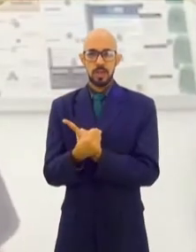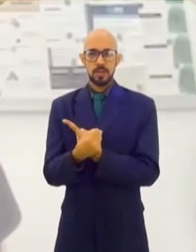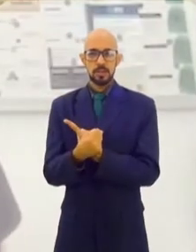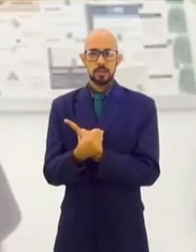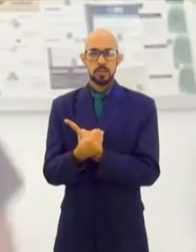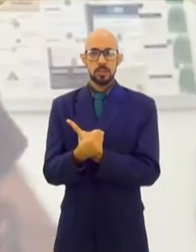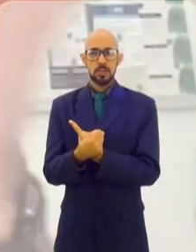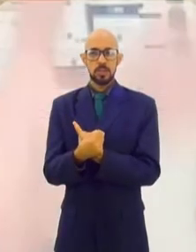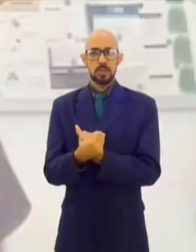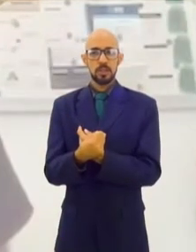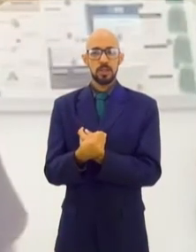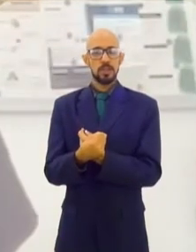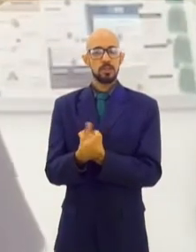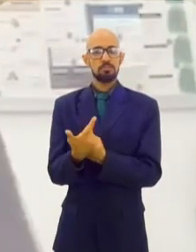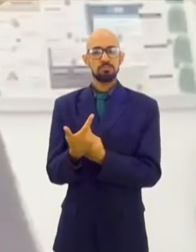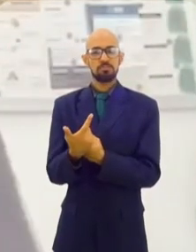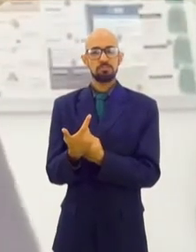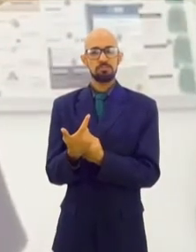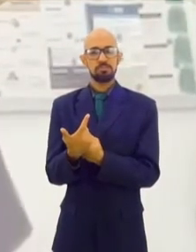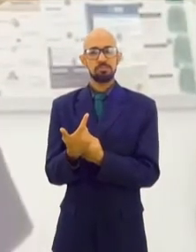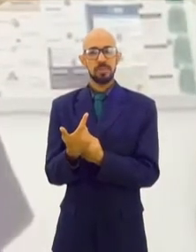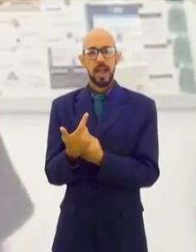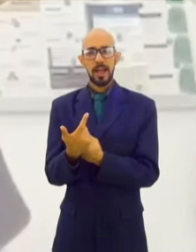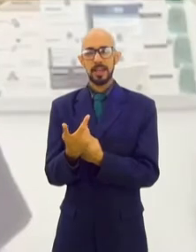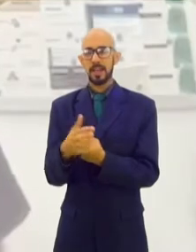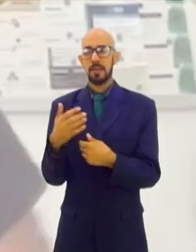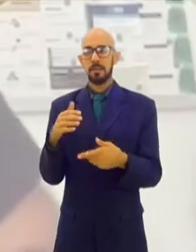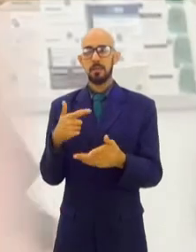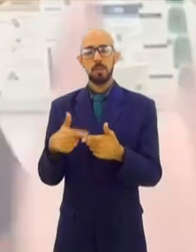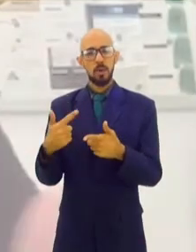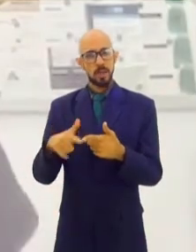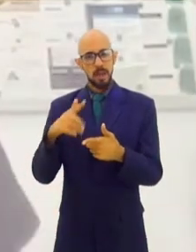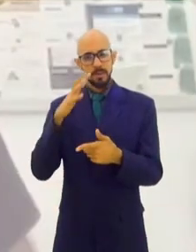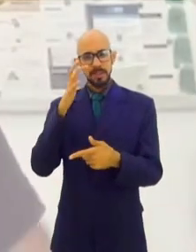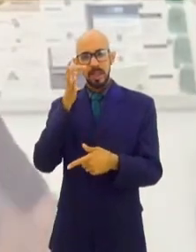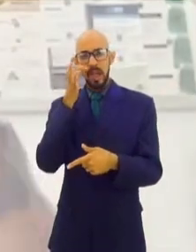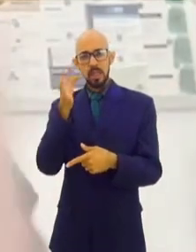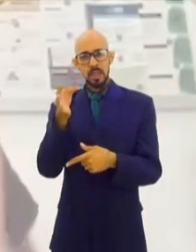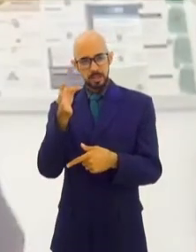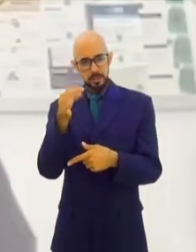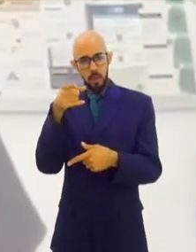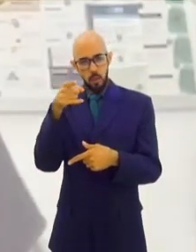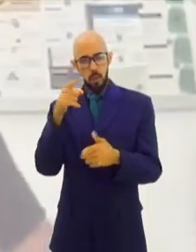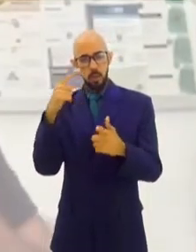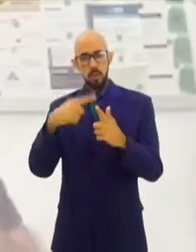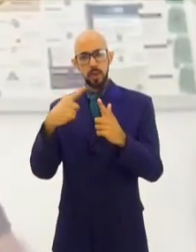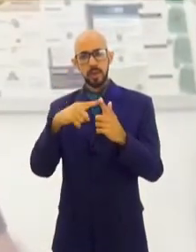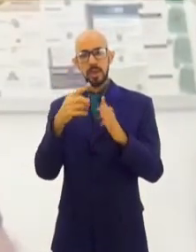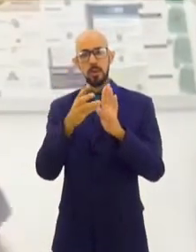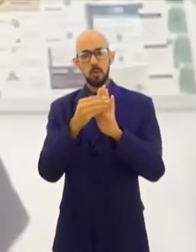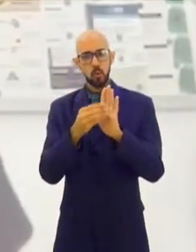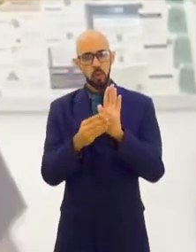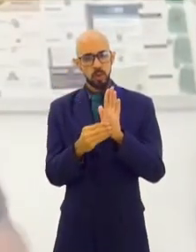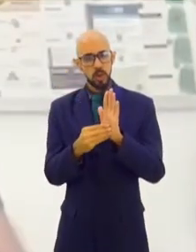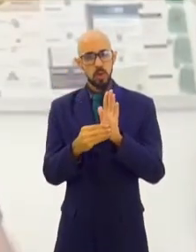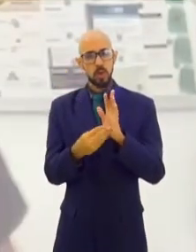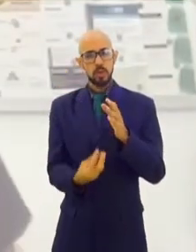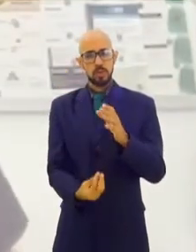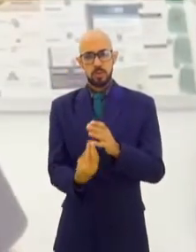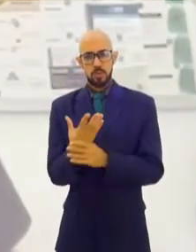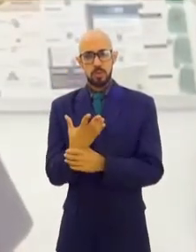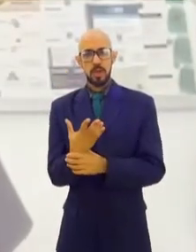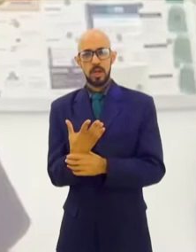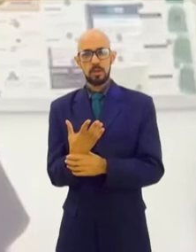tá com uma sociedade que tem uma um défice de atenção muito grande né porque tem muita informação tem muito acesso tem tem